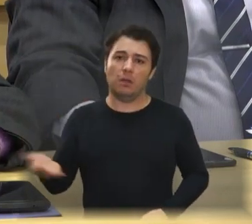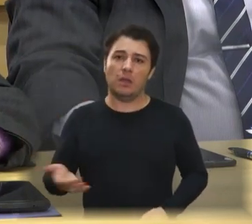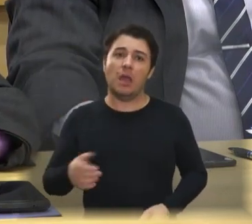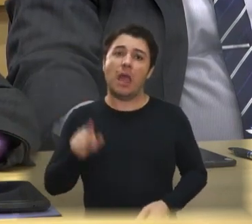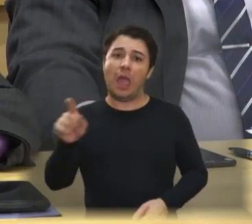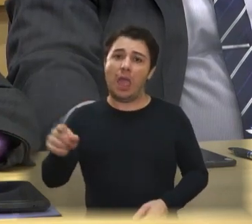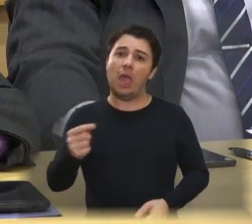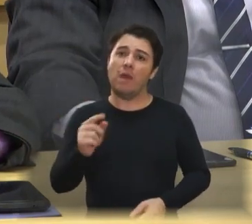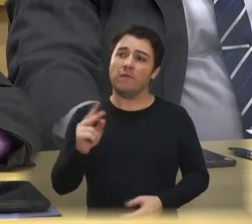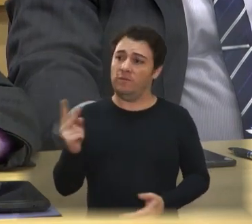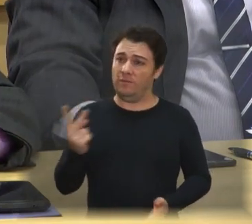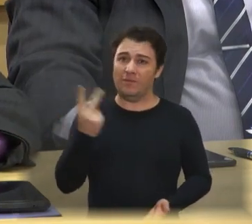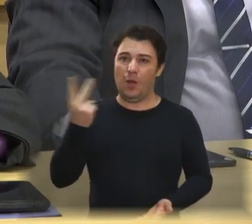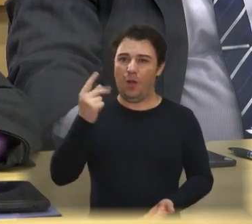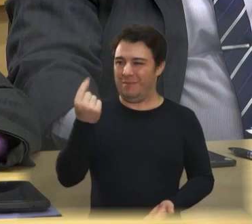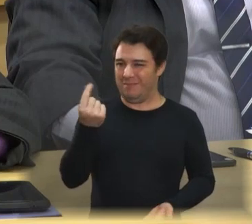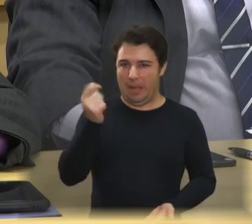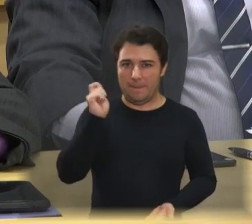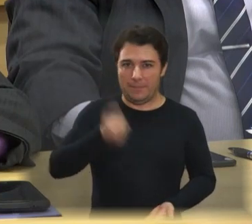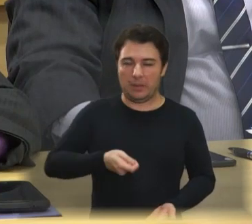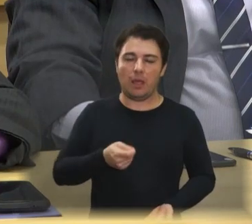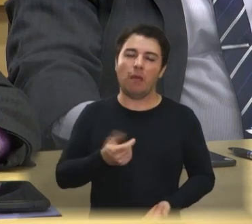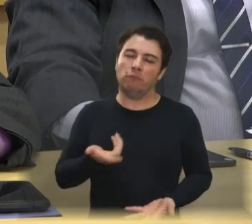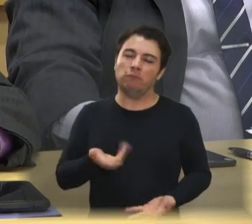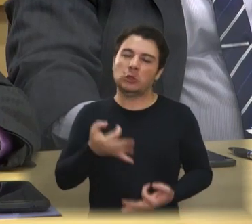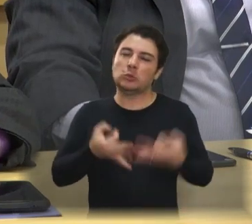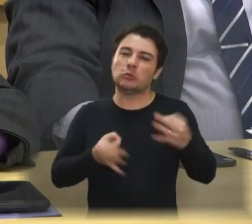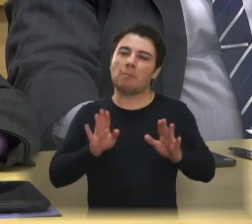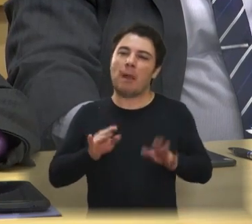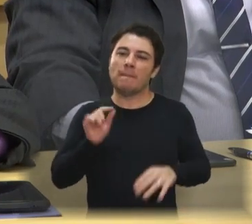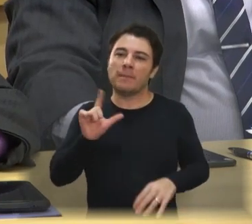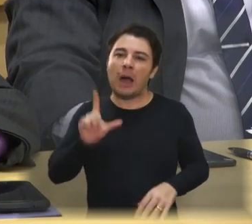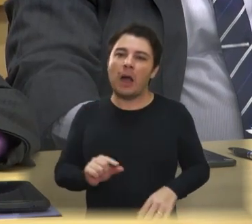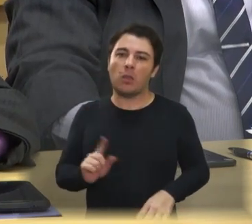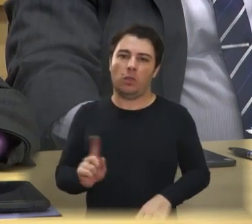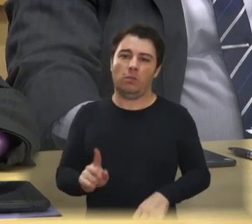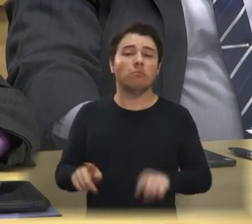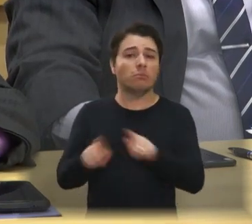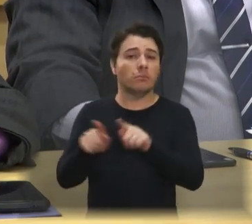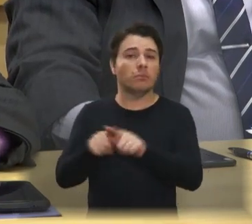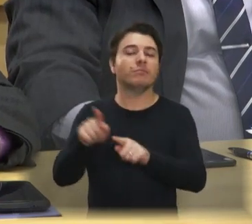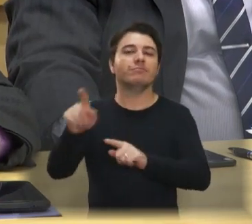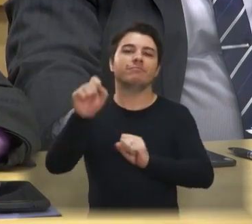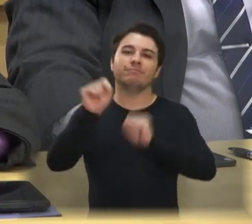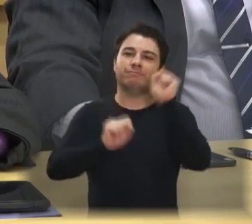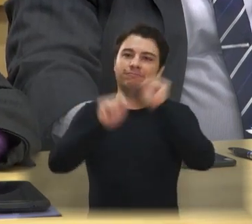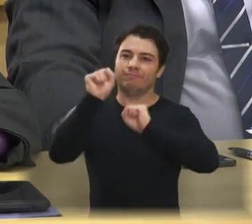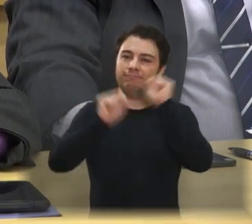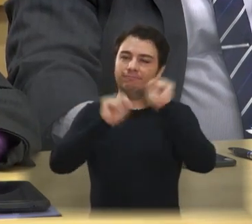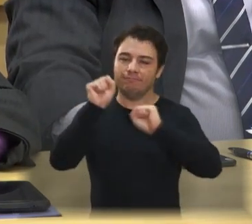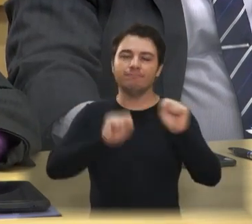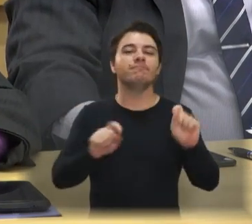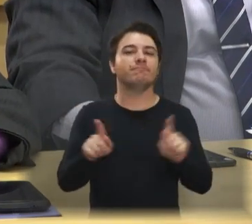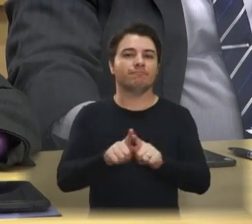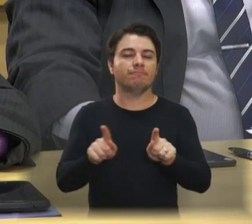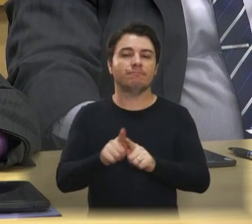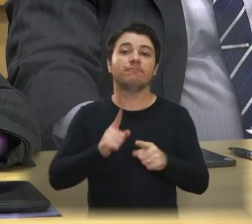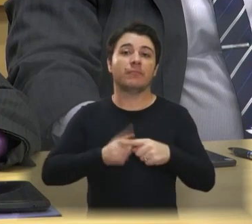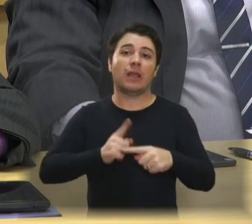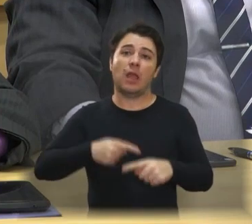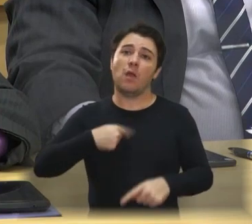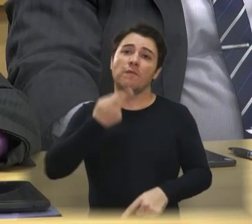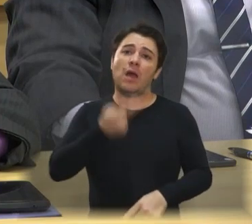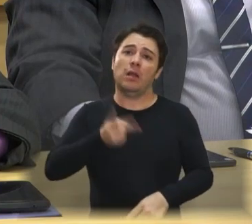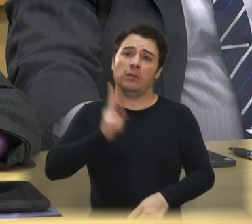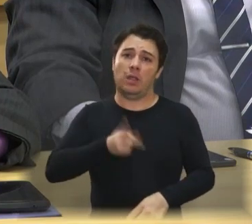um valor justo mas não é um valor barato e para o empresário também querendo ou não a gente sempre